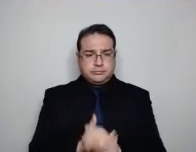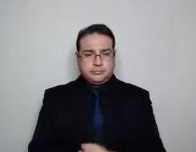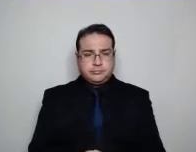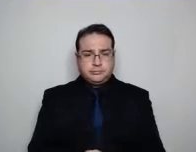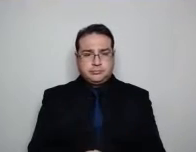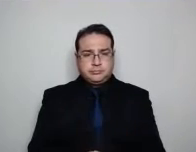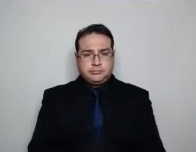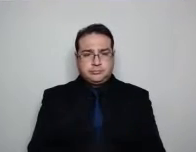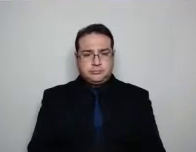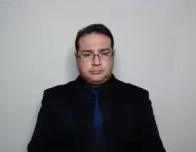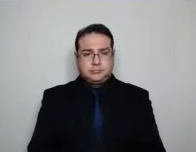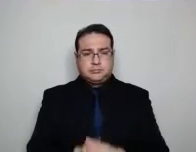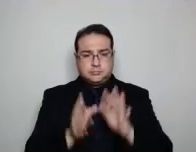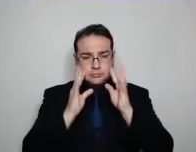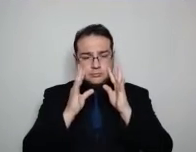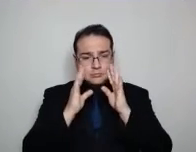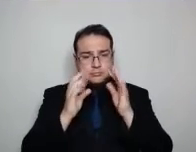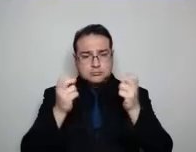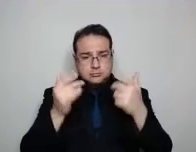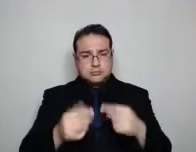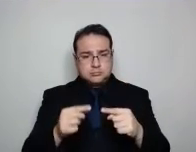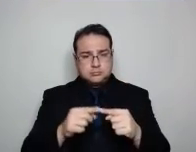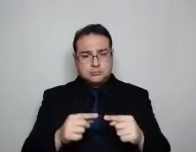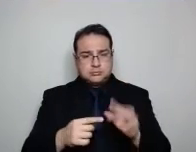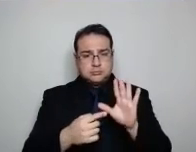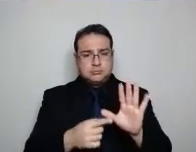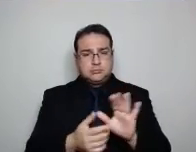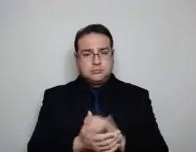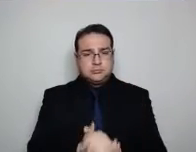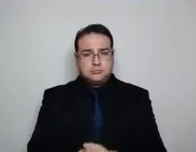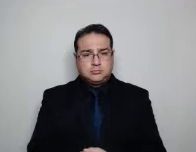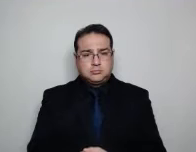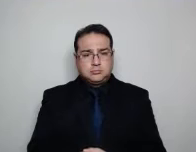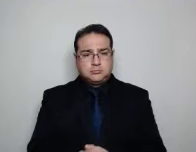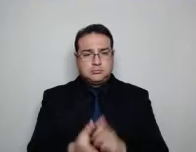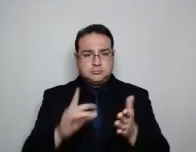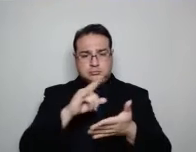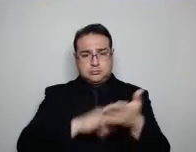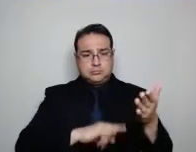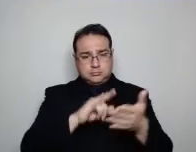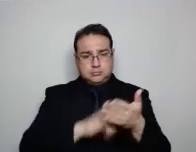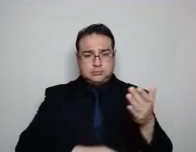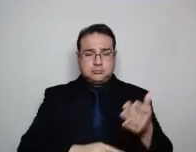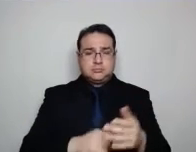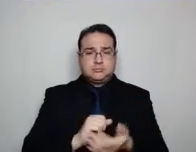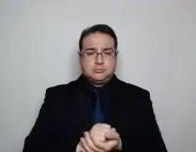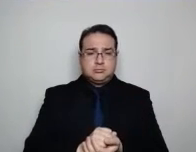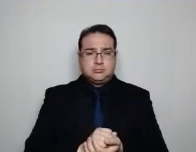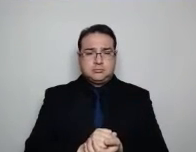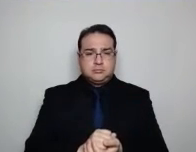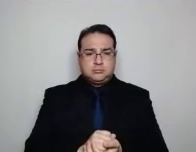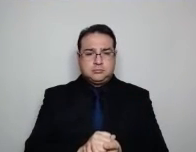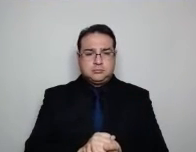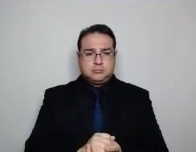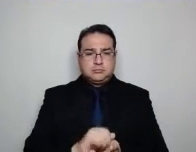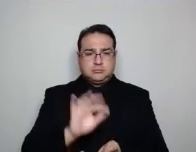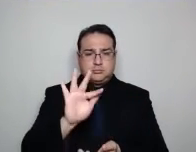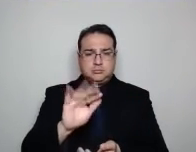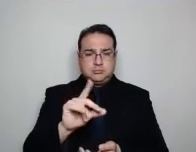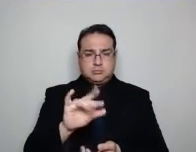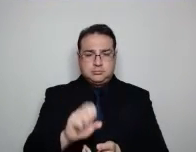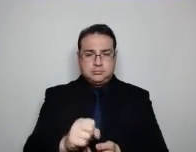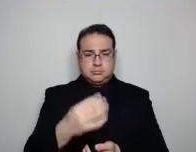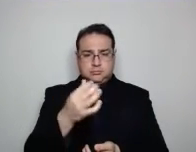chamo a atenção para vossa excelência para o documento de folhas 49 seguidos